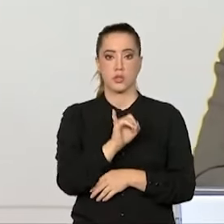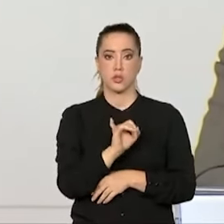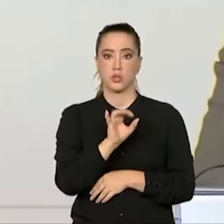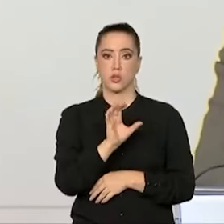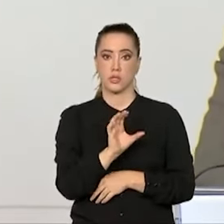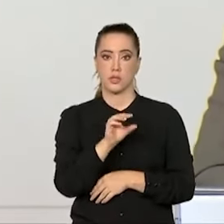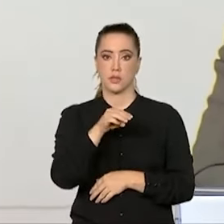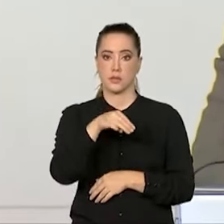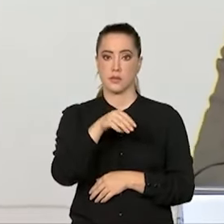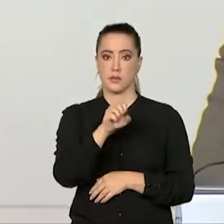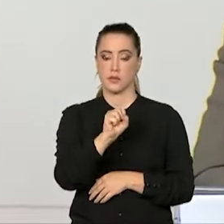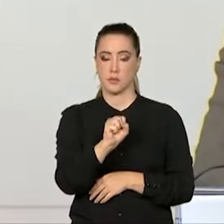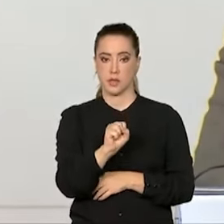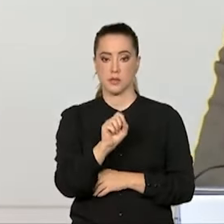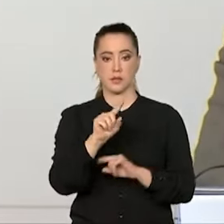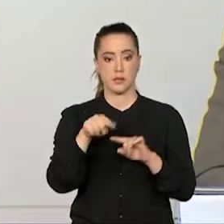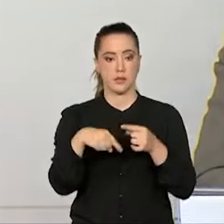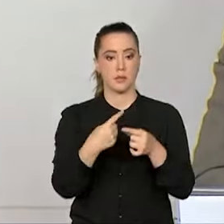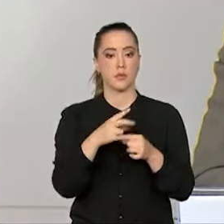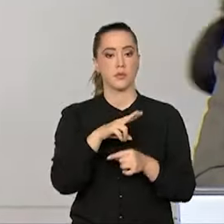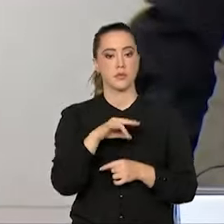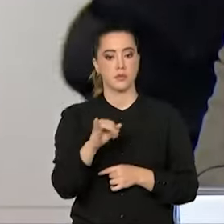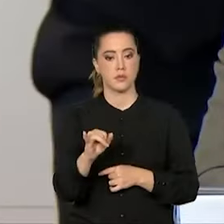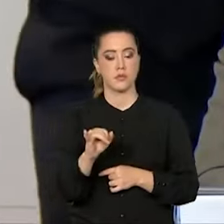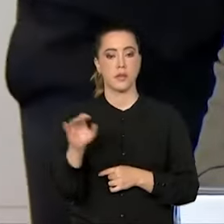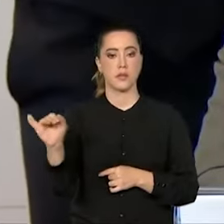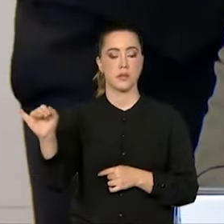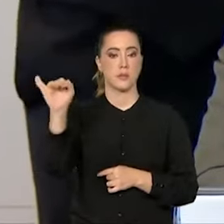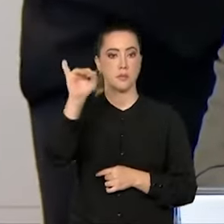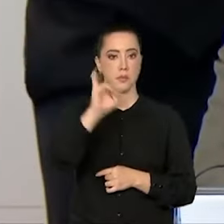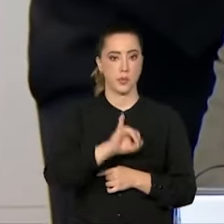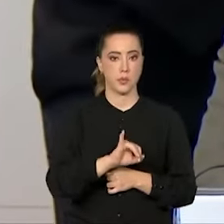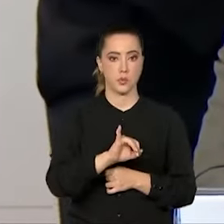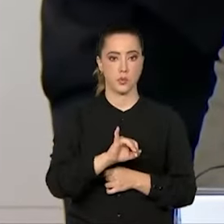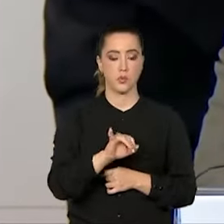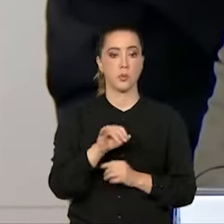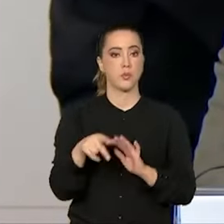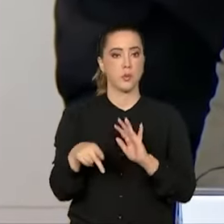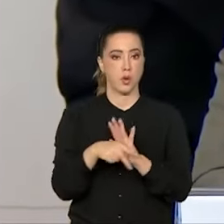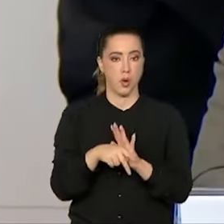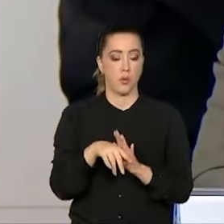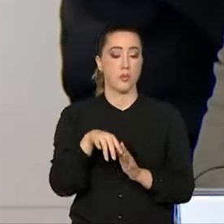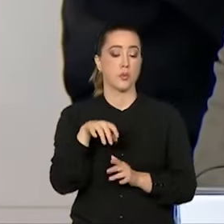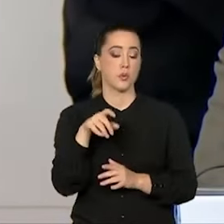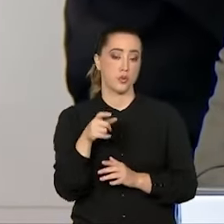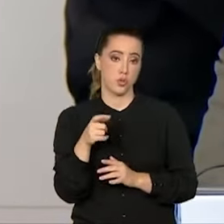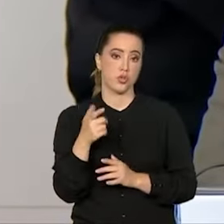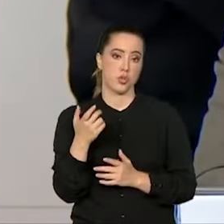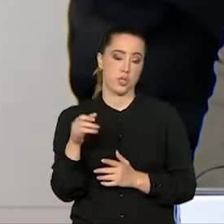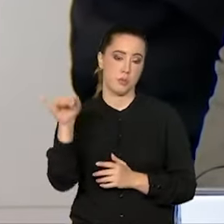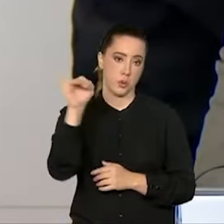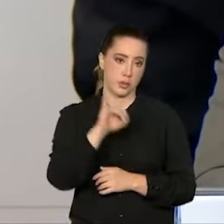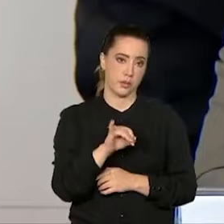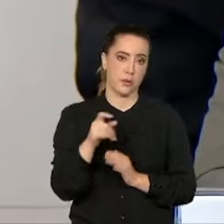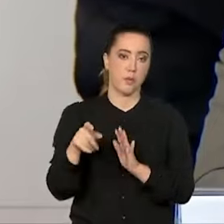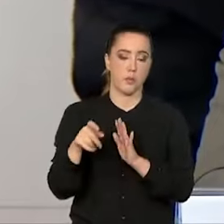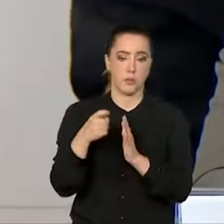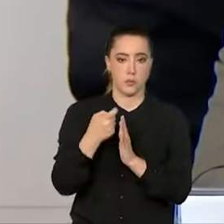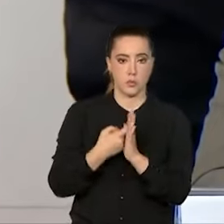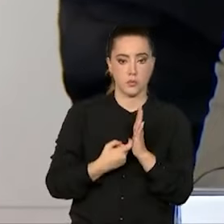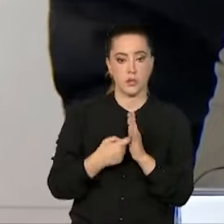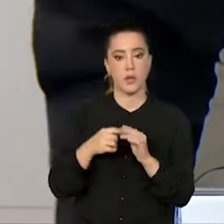ICMS e o próximo passo é imposto de importação, mesmo para os